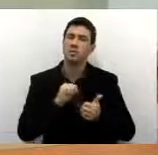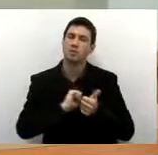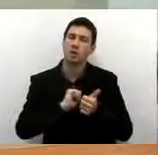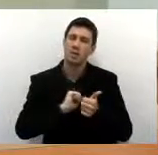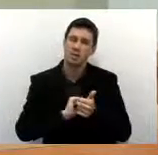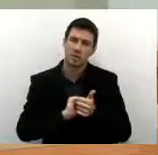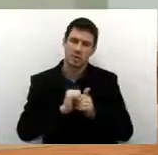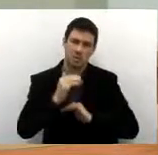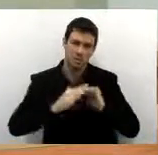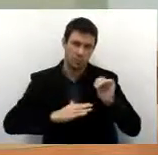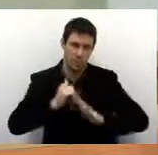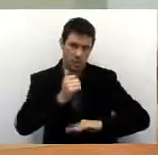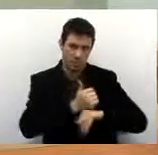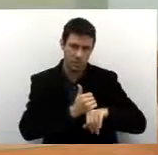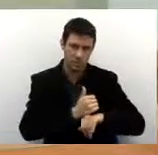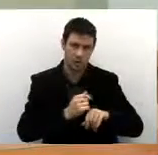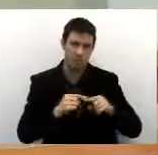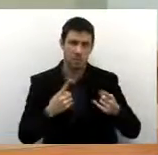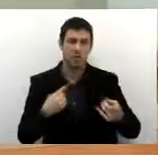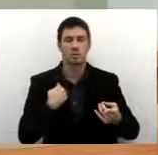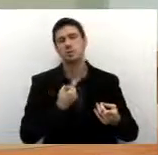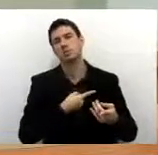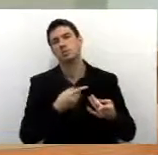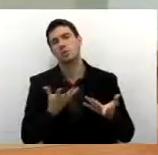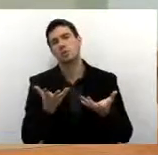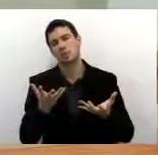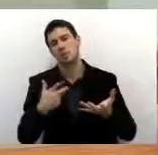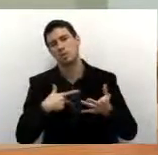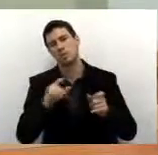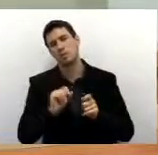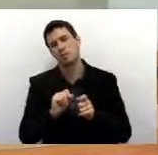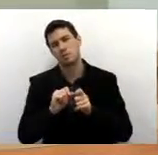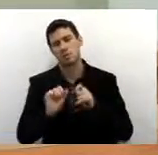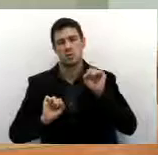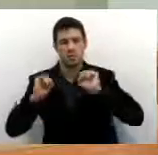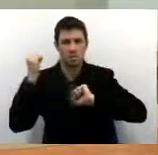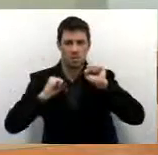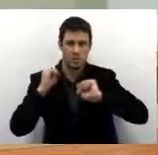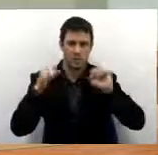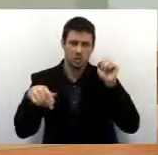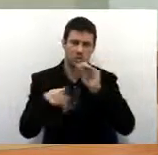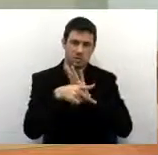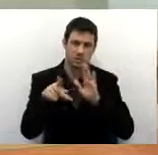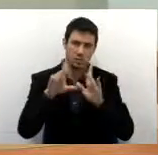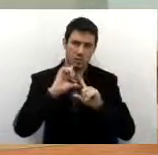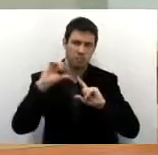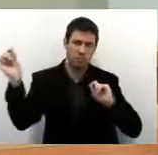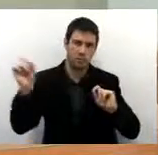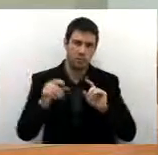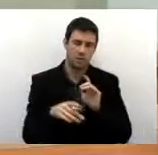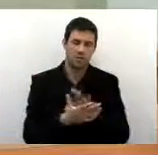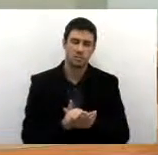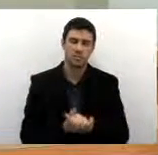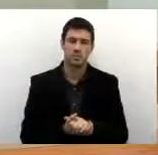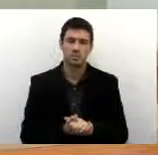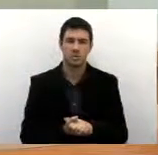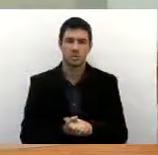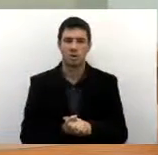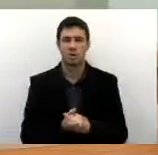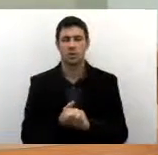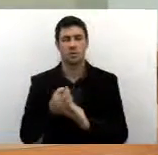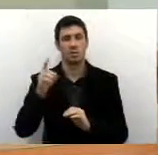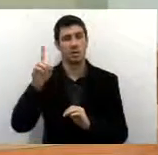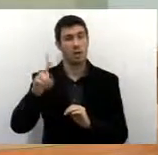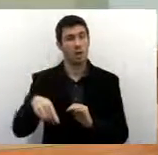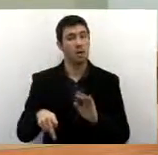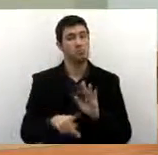dentro do nosso município. Mas não esqueçamos que as nossas empresas aqui no nosso município estão indo embora, as indústrias estão indo embora. E é uma